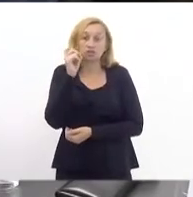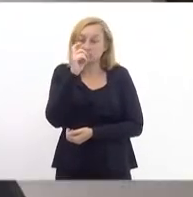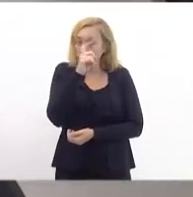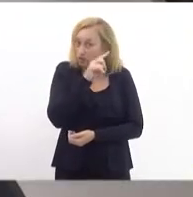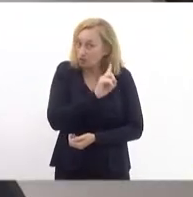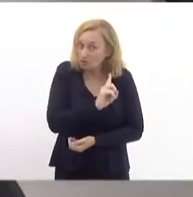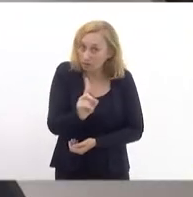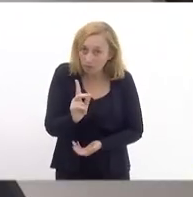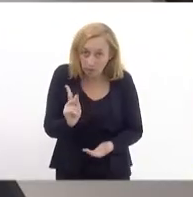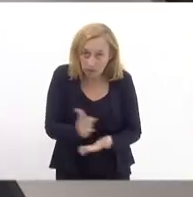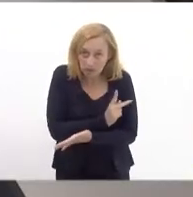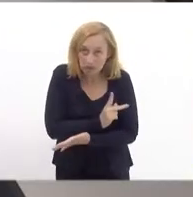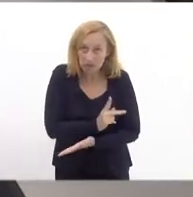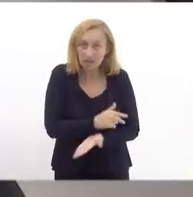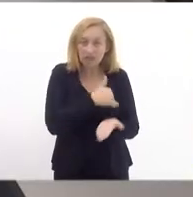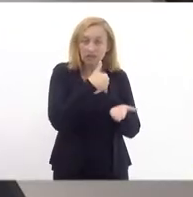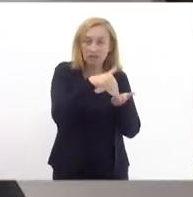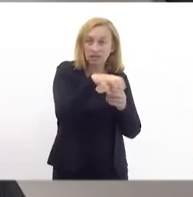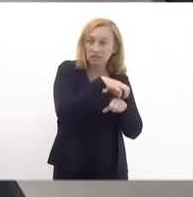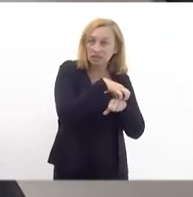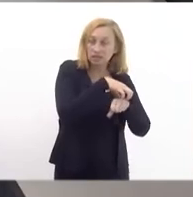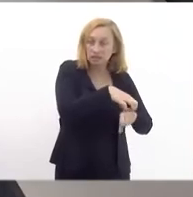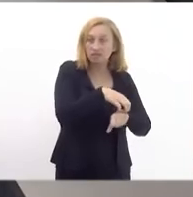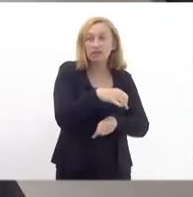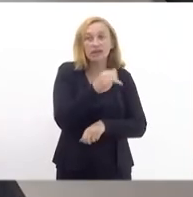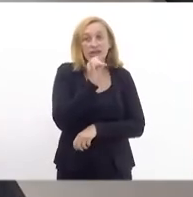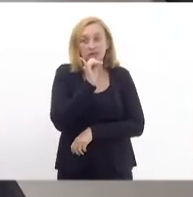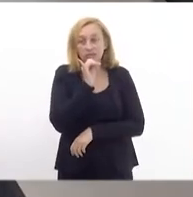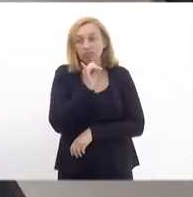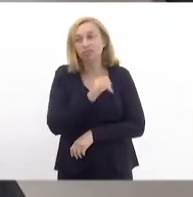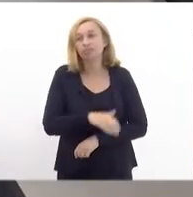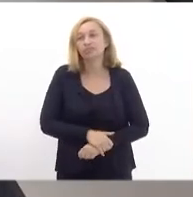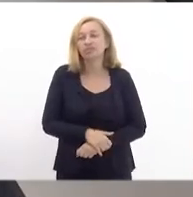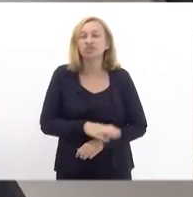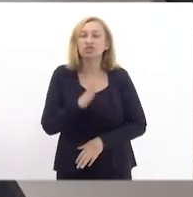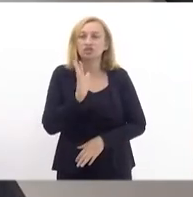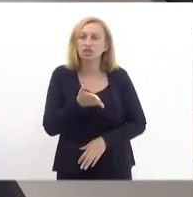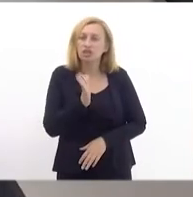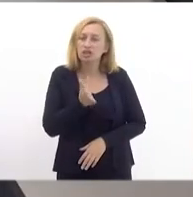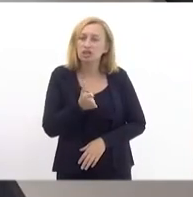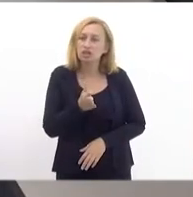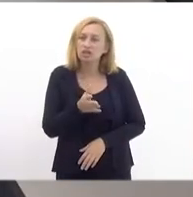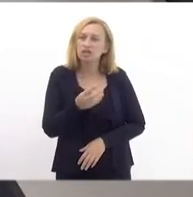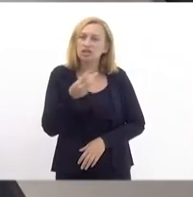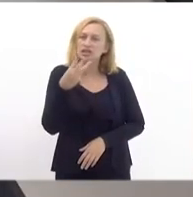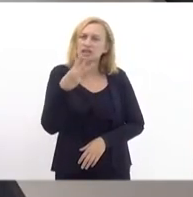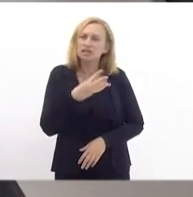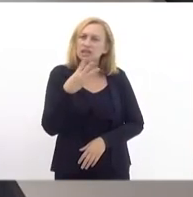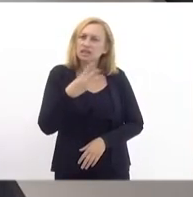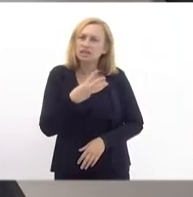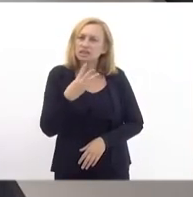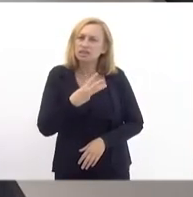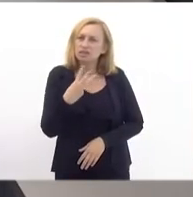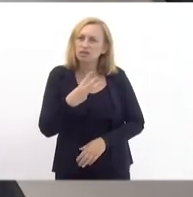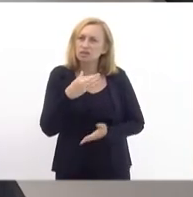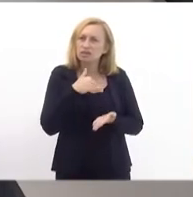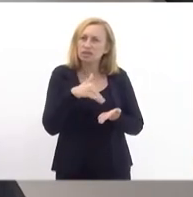isso, a Secretaria de Transportes, por exemplo, já está no terceiro